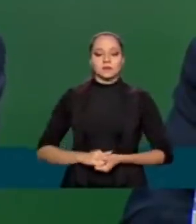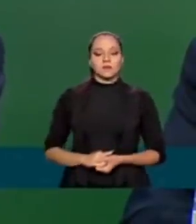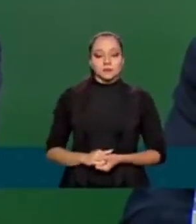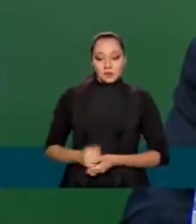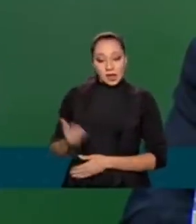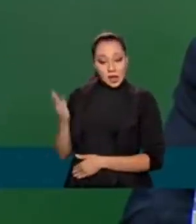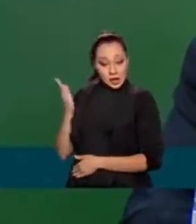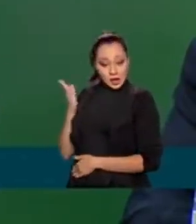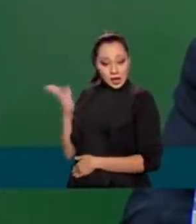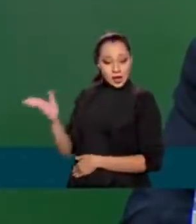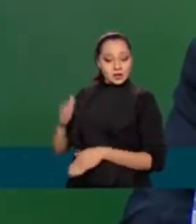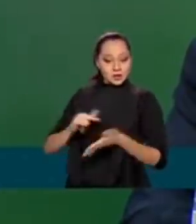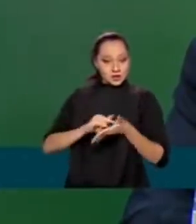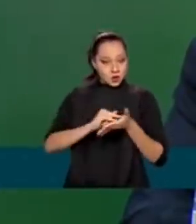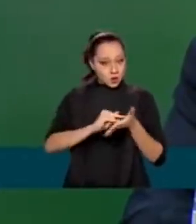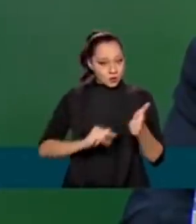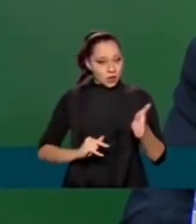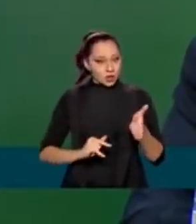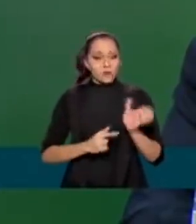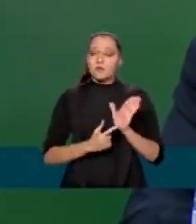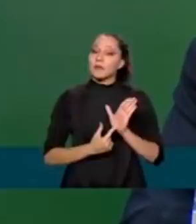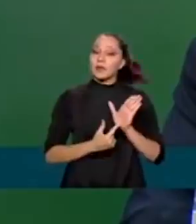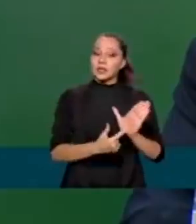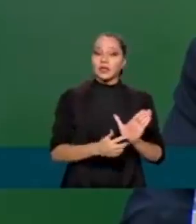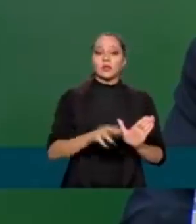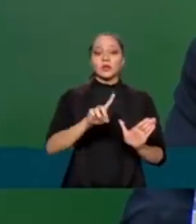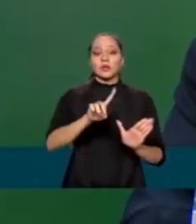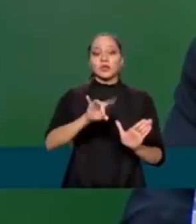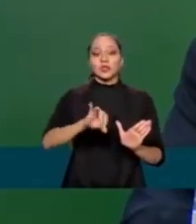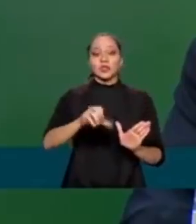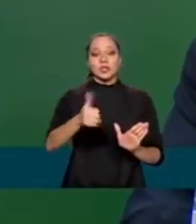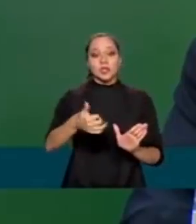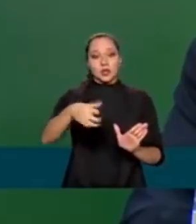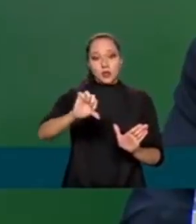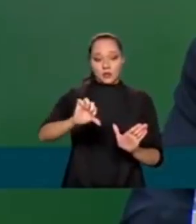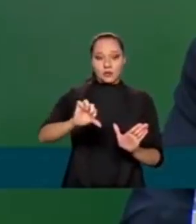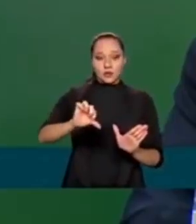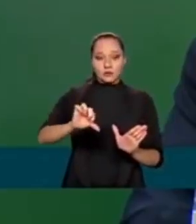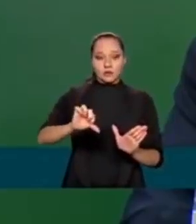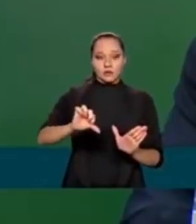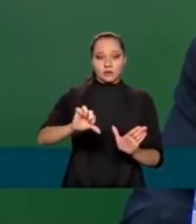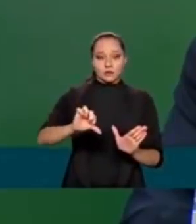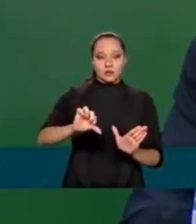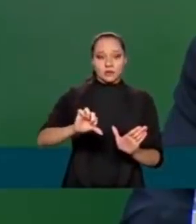Este documento foi apresentado no dia 19.